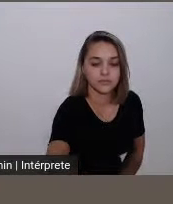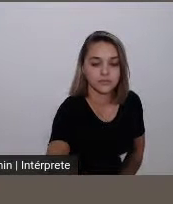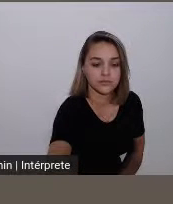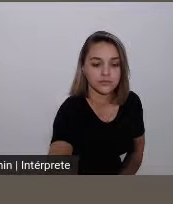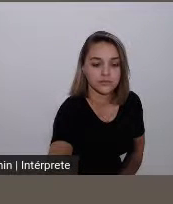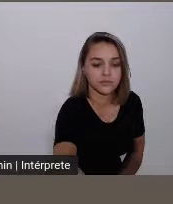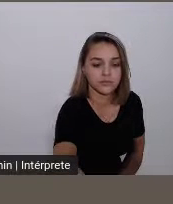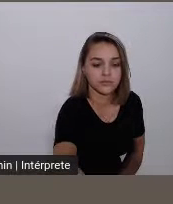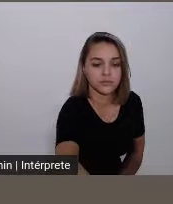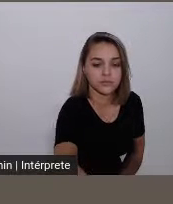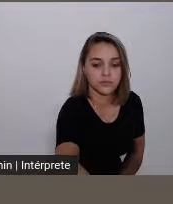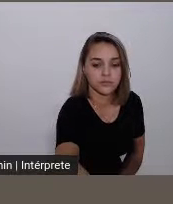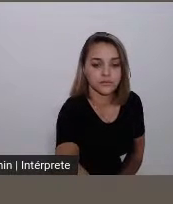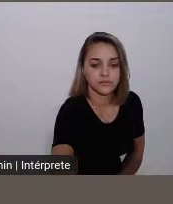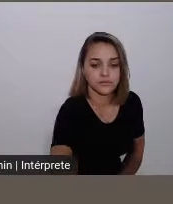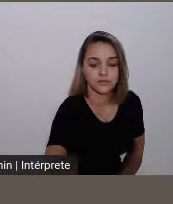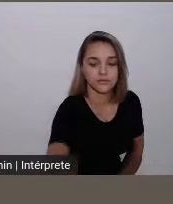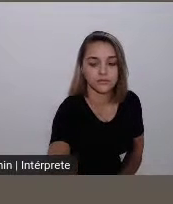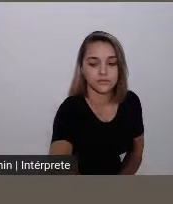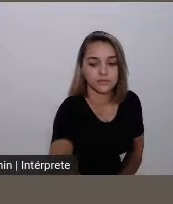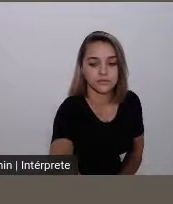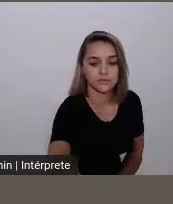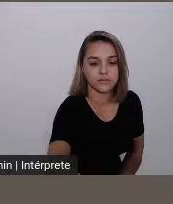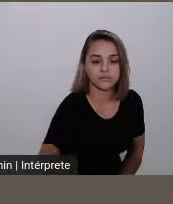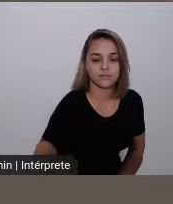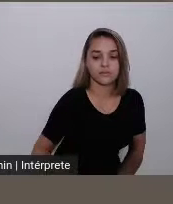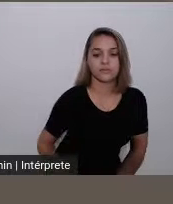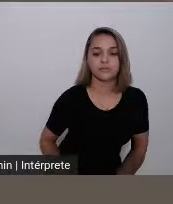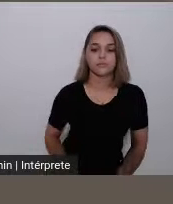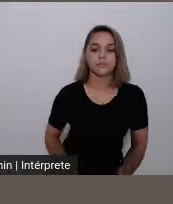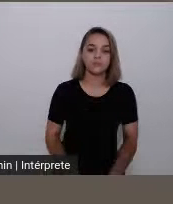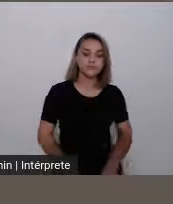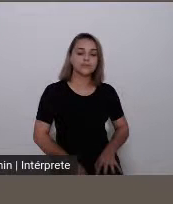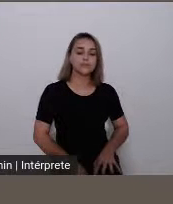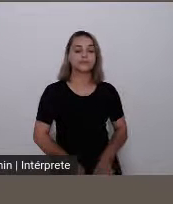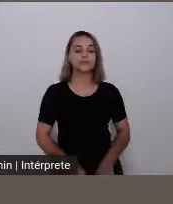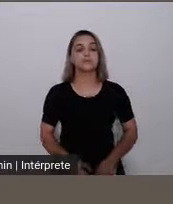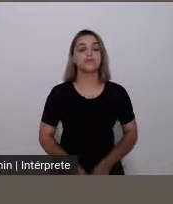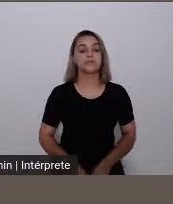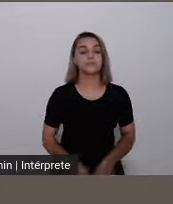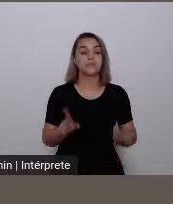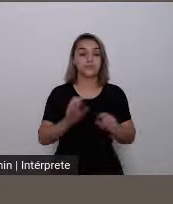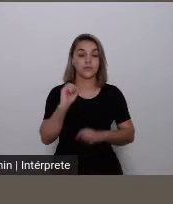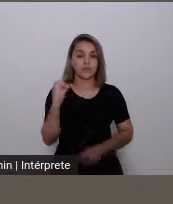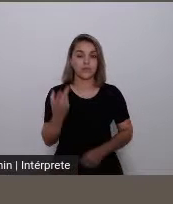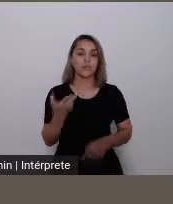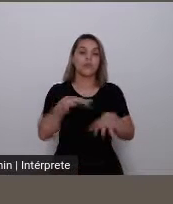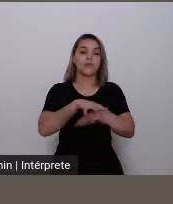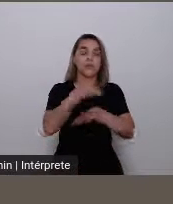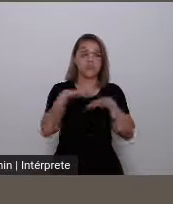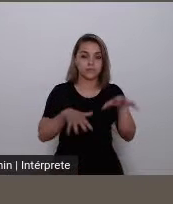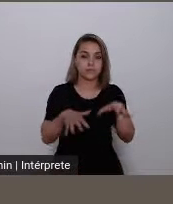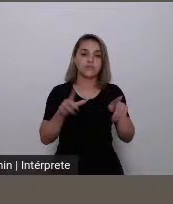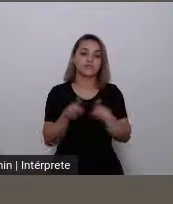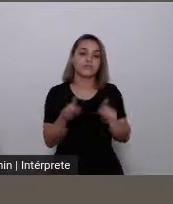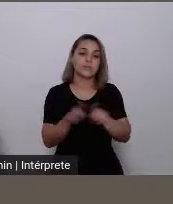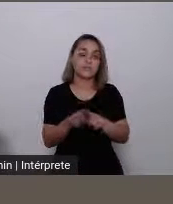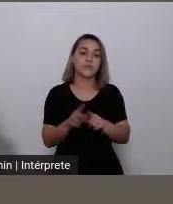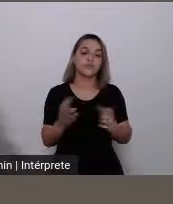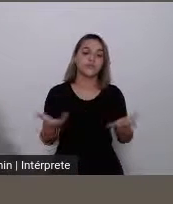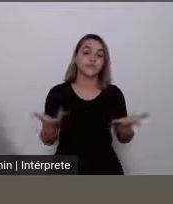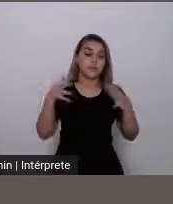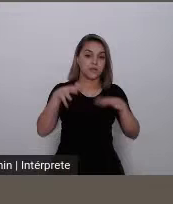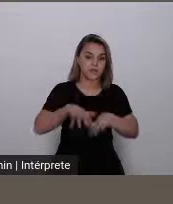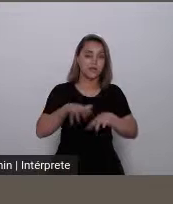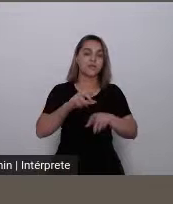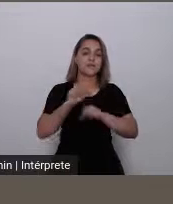tudo. Um deles é submeter-se a pares conceituais como dentro, fora, ou exclusão, inclusão. E nesse procedimento